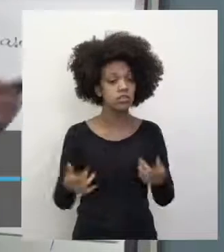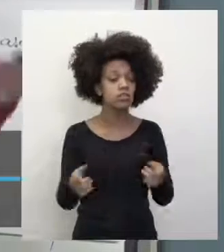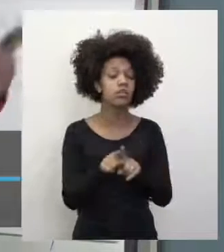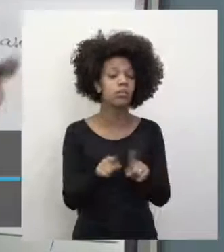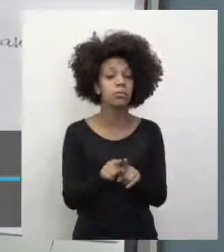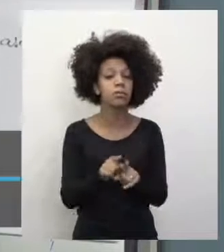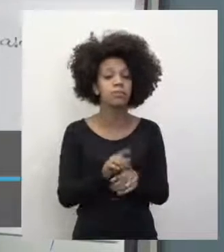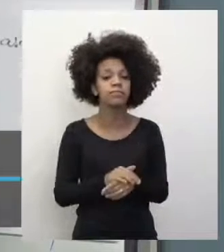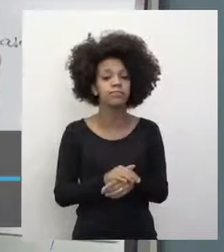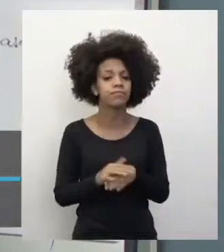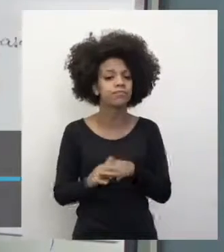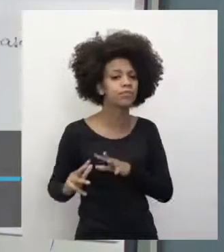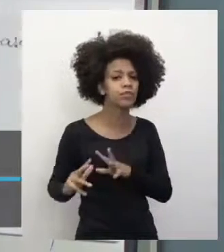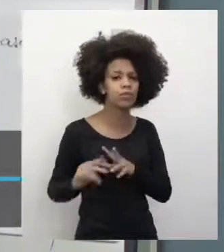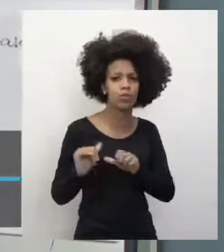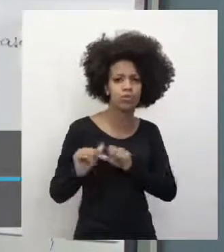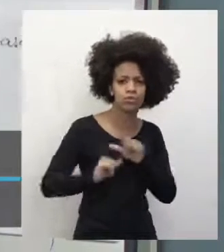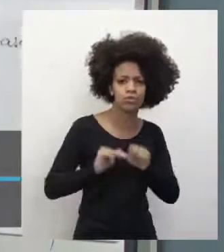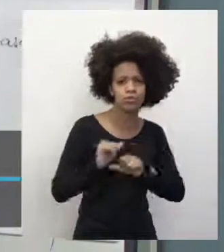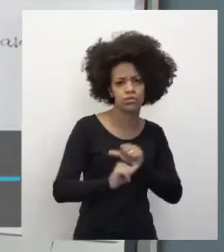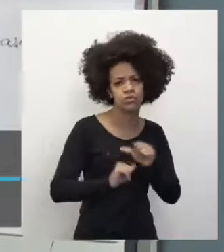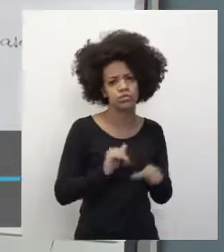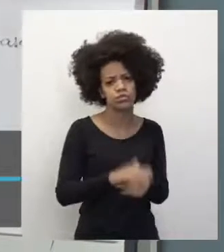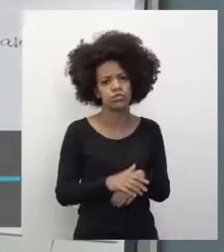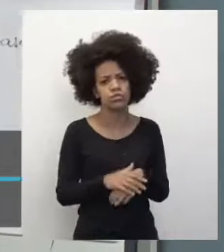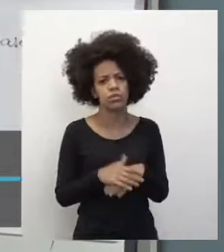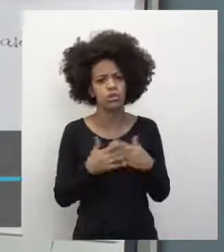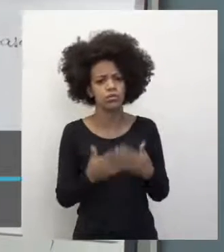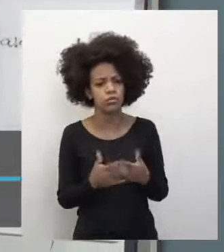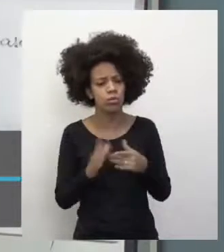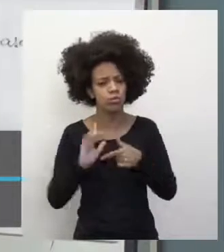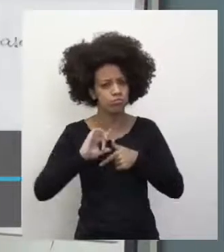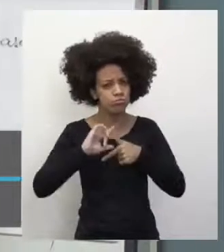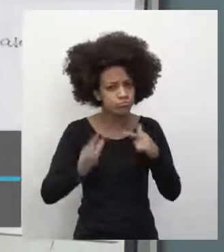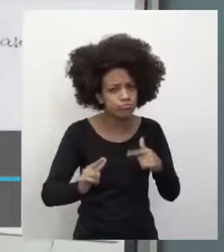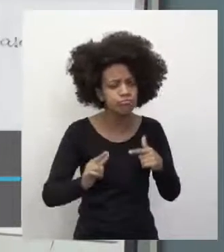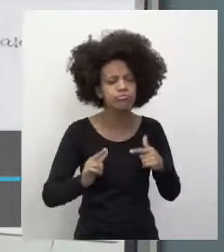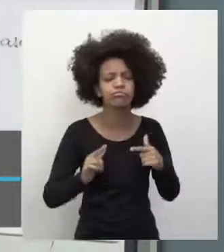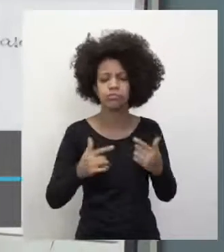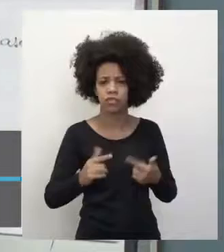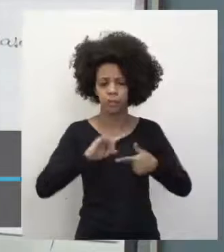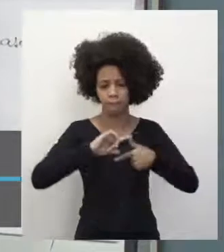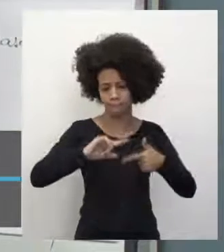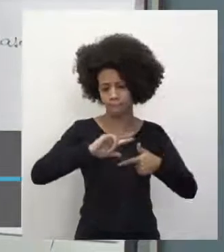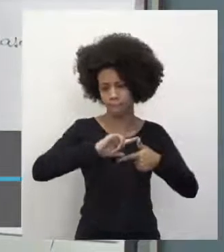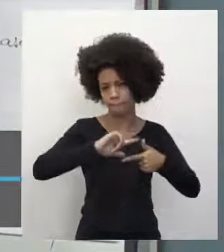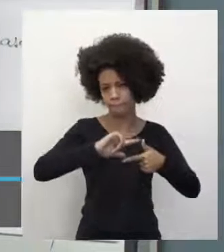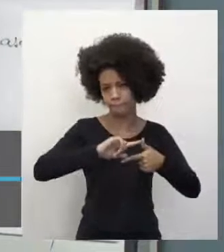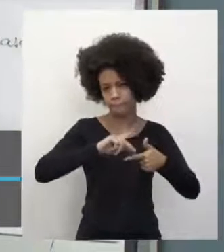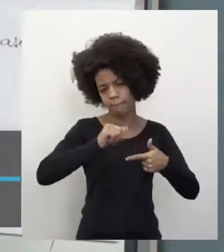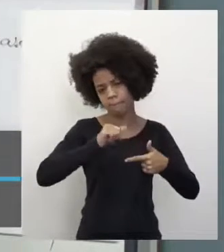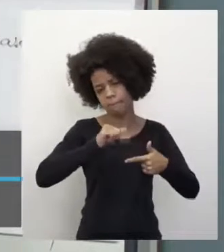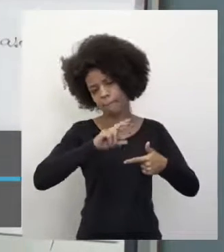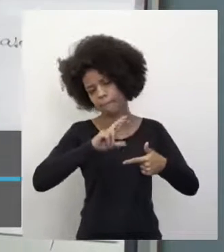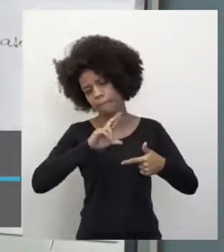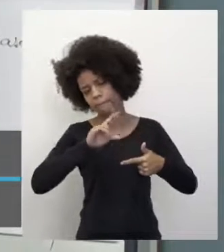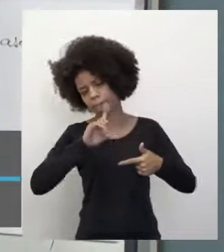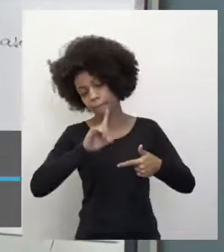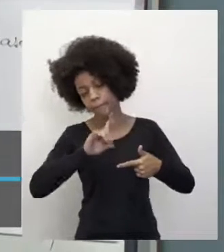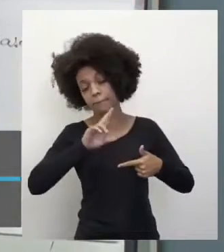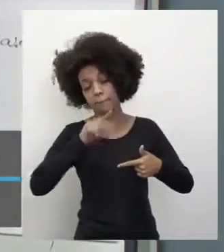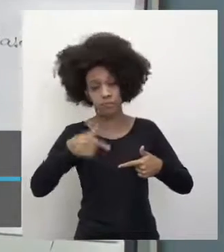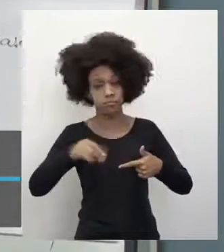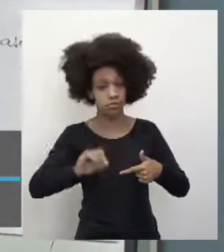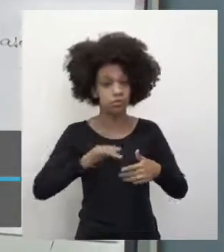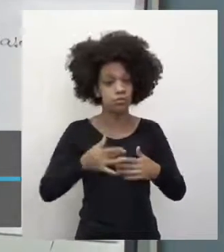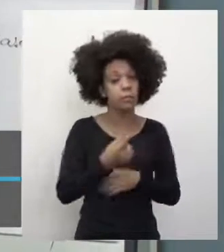aí toda uma modificação, ou seja, uma ruptura com os padrões, né, teatrais estéticos que existia até a década